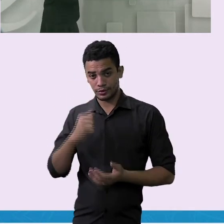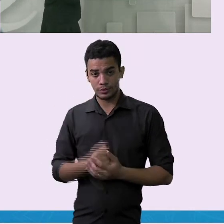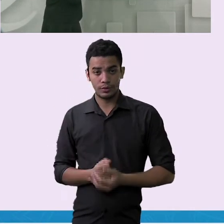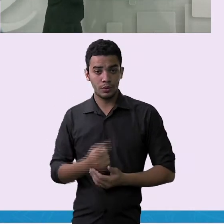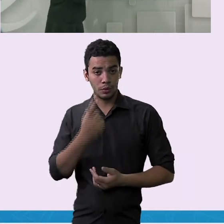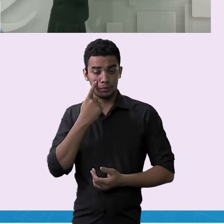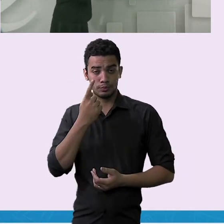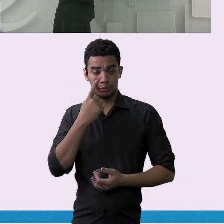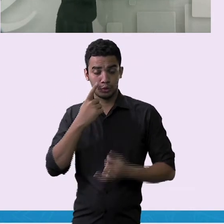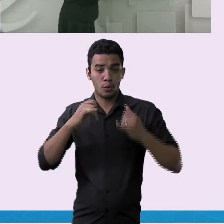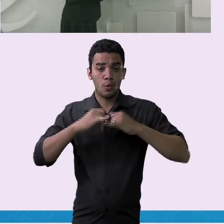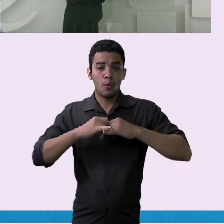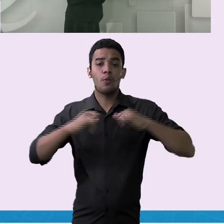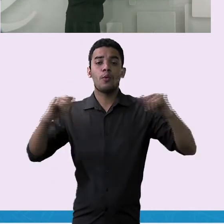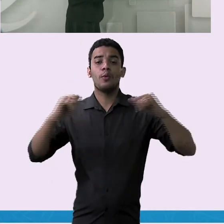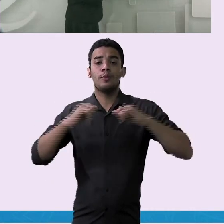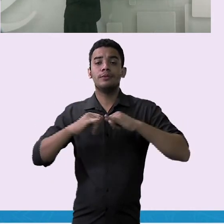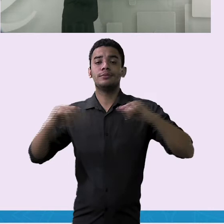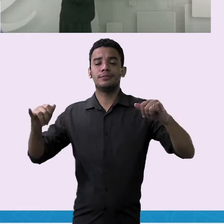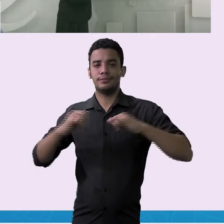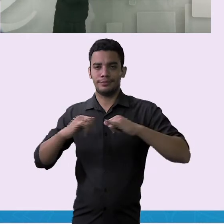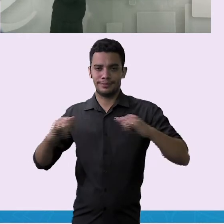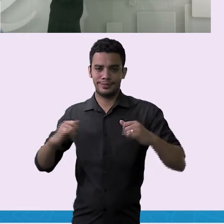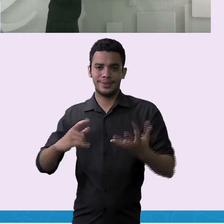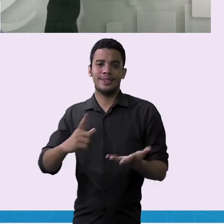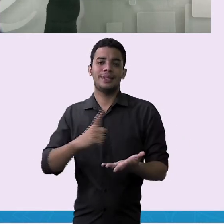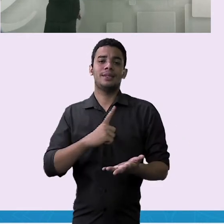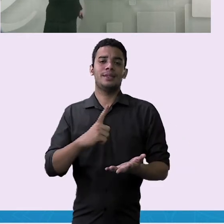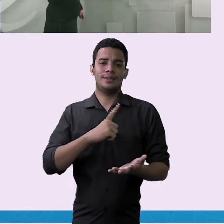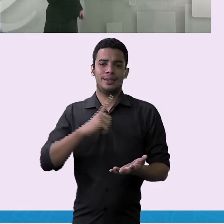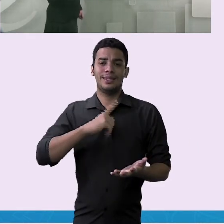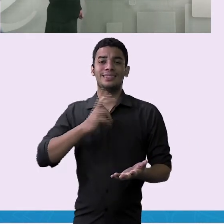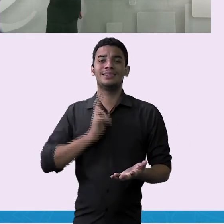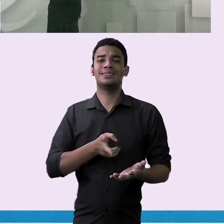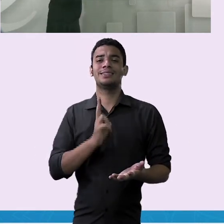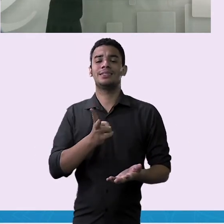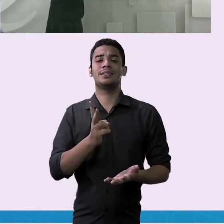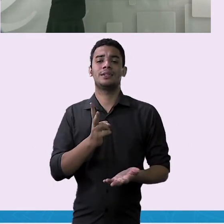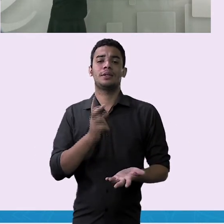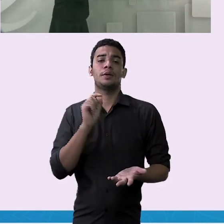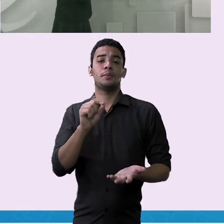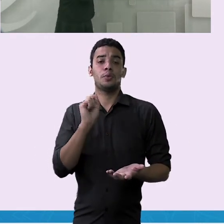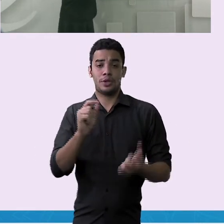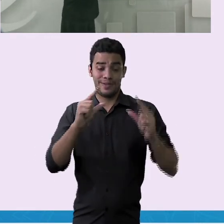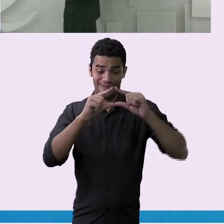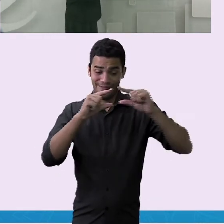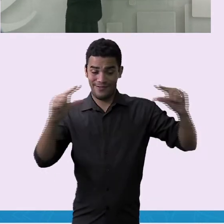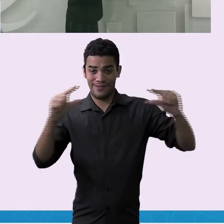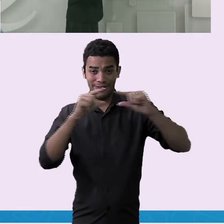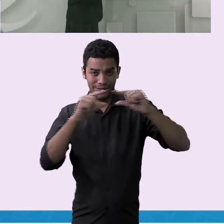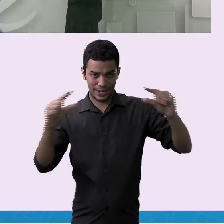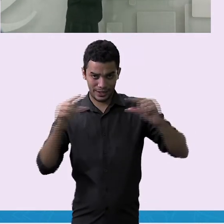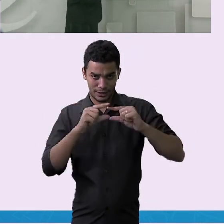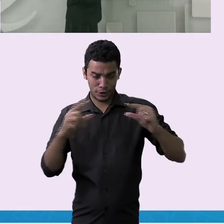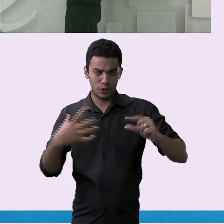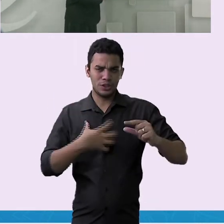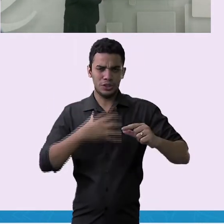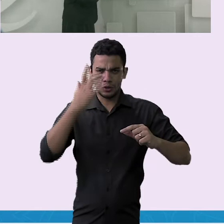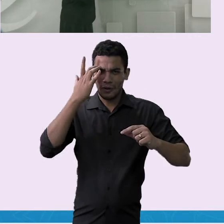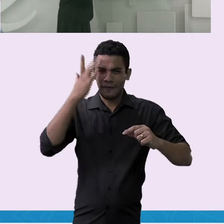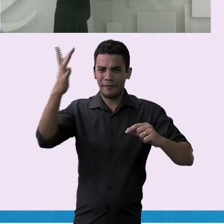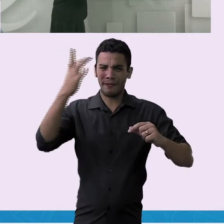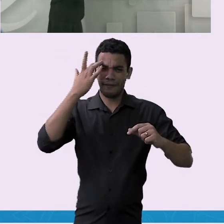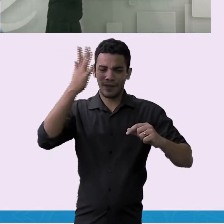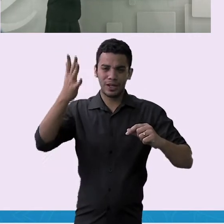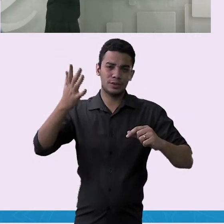anúncio, é comum aparecer uma frase. Lembra que eu falei? fácil de ser memorizada